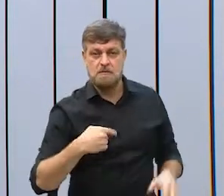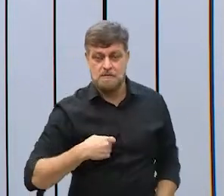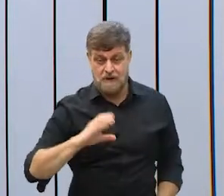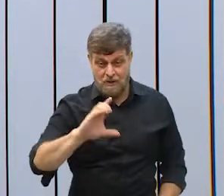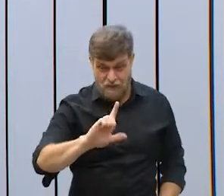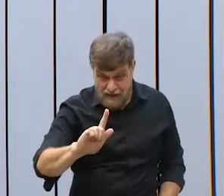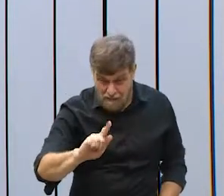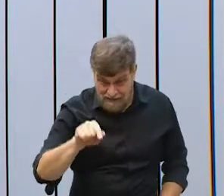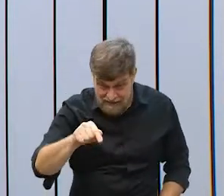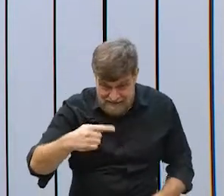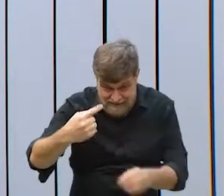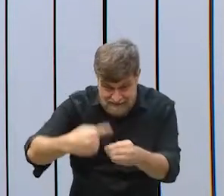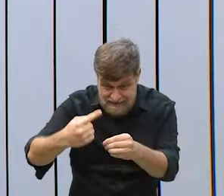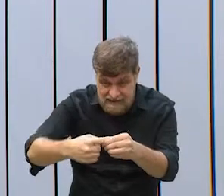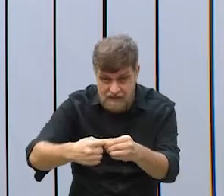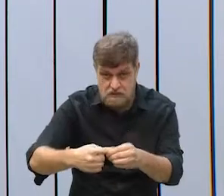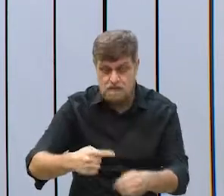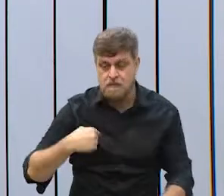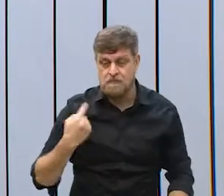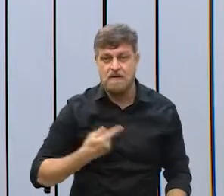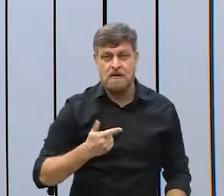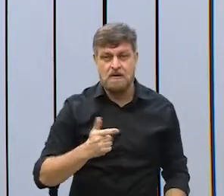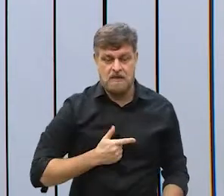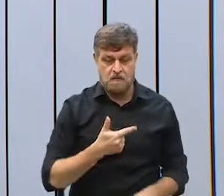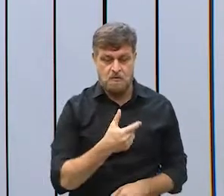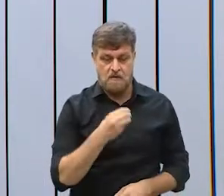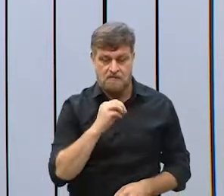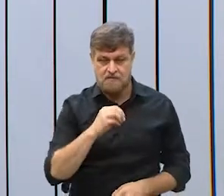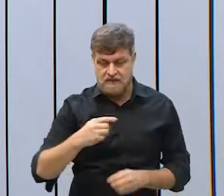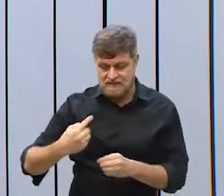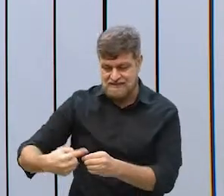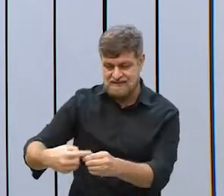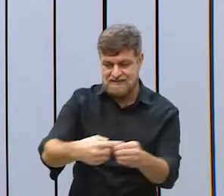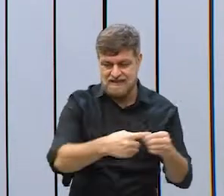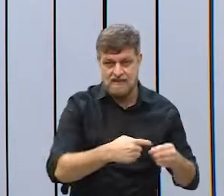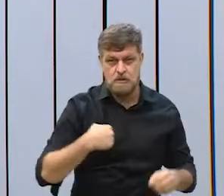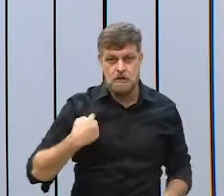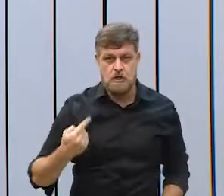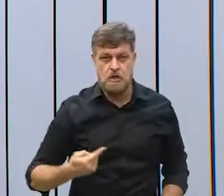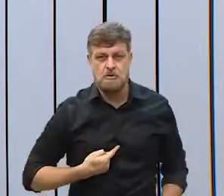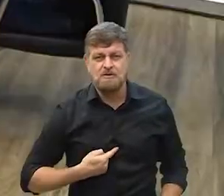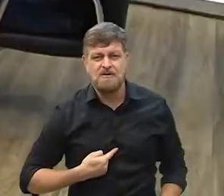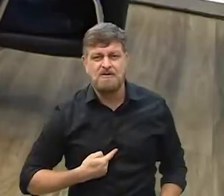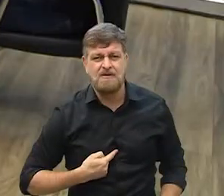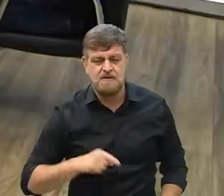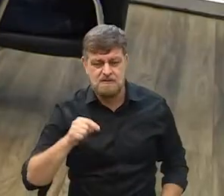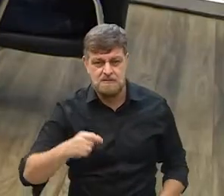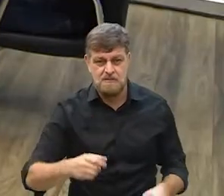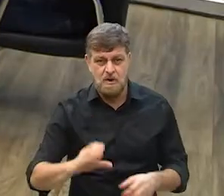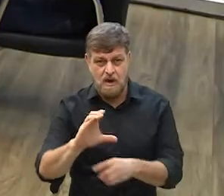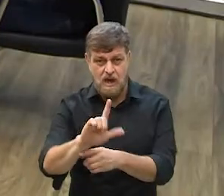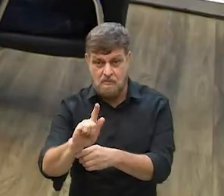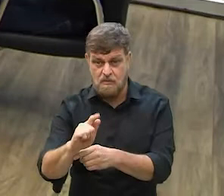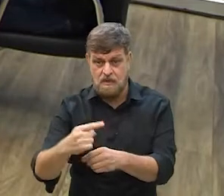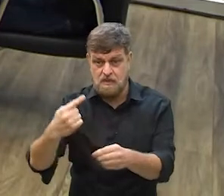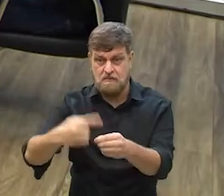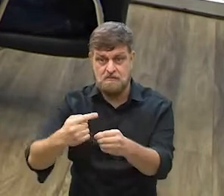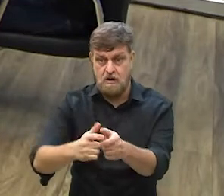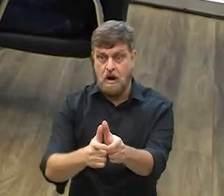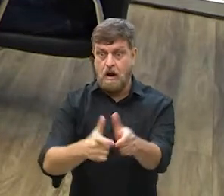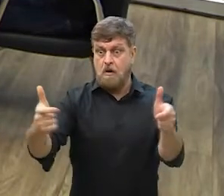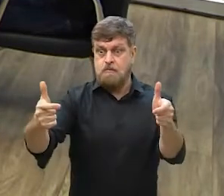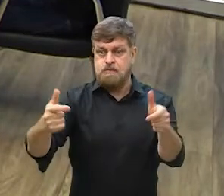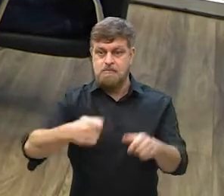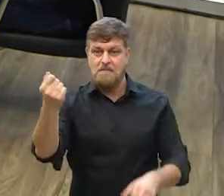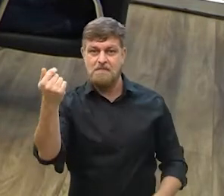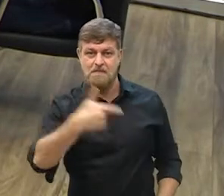Grande fosse uma cidade, aqui na RMC nós temos 20 cidades. Sim. Eu creio que nós seríamos a 12ª, se eu não me engano, a última pesquisa